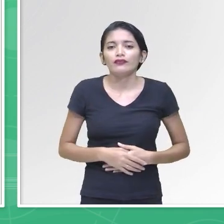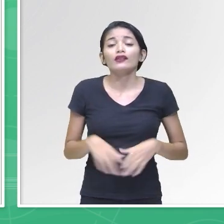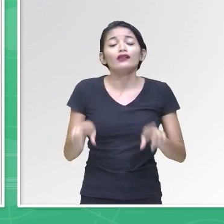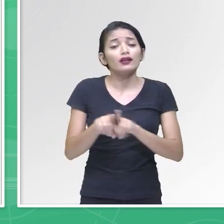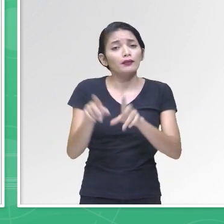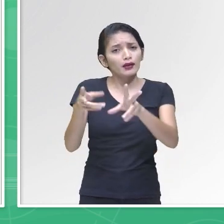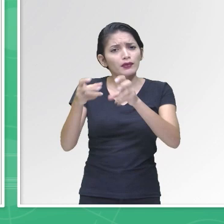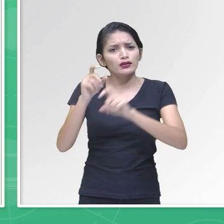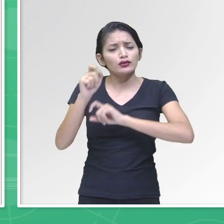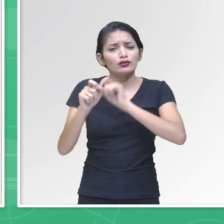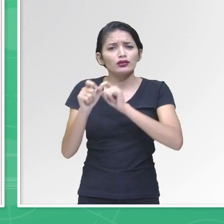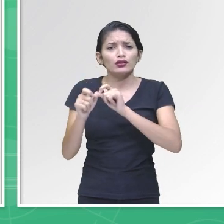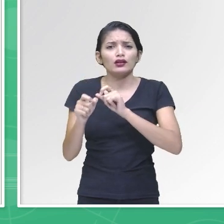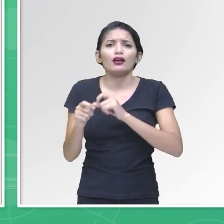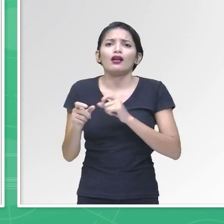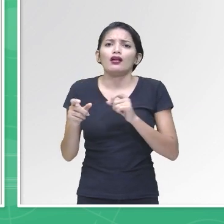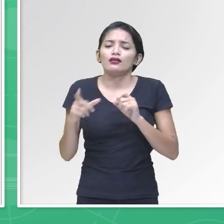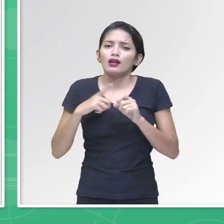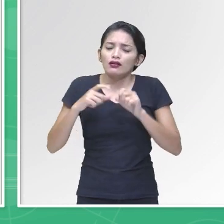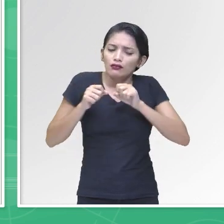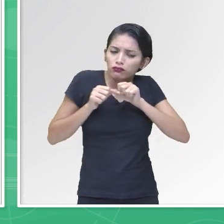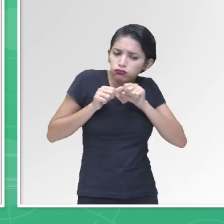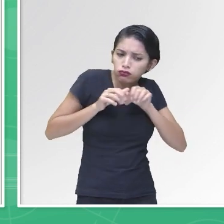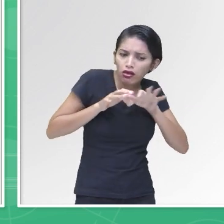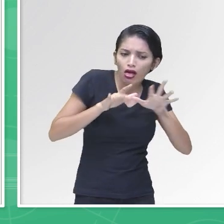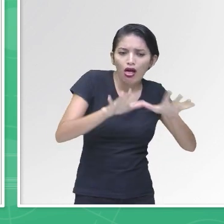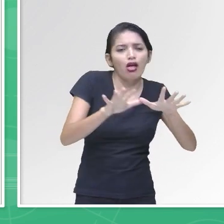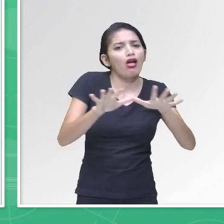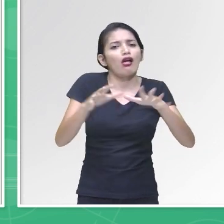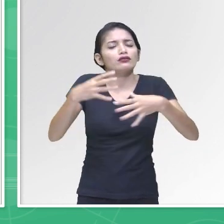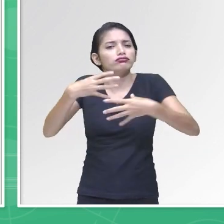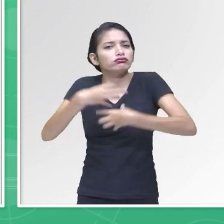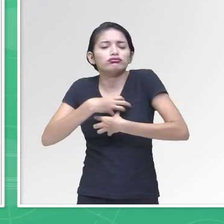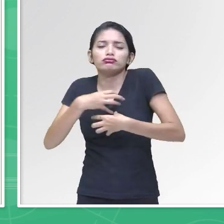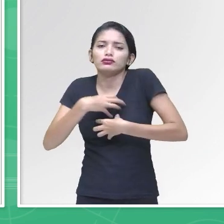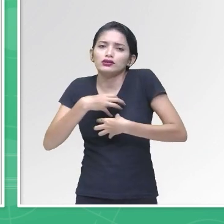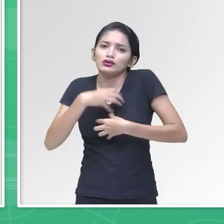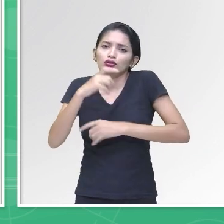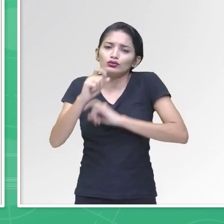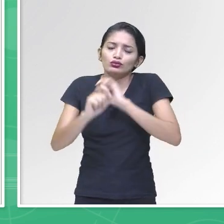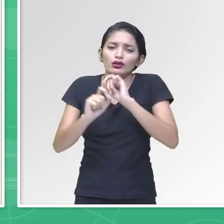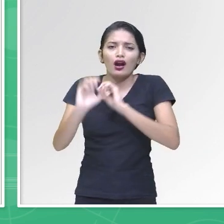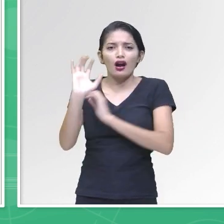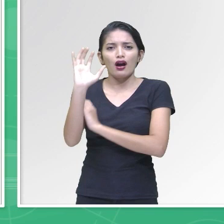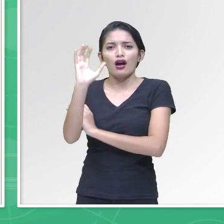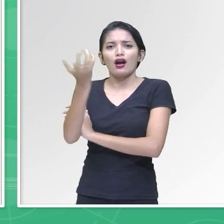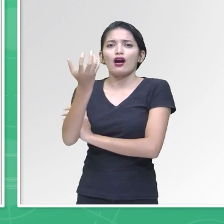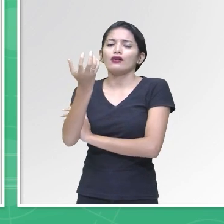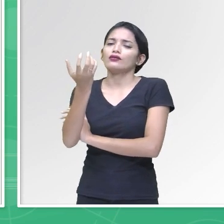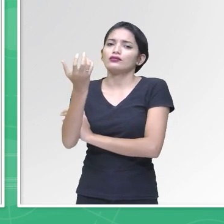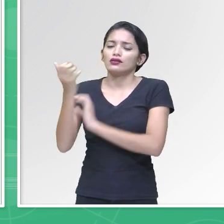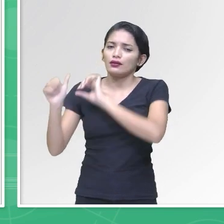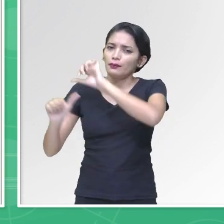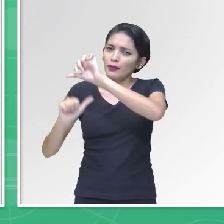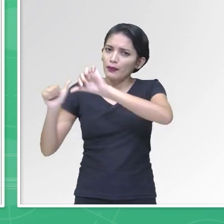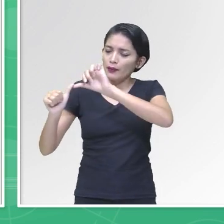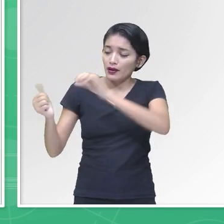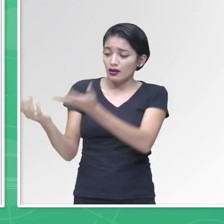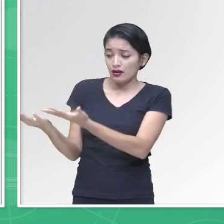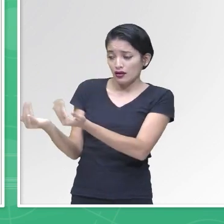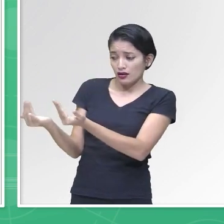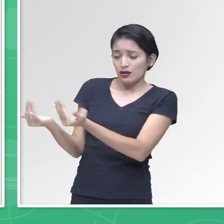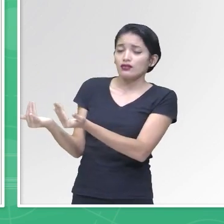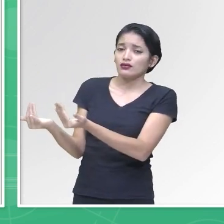também que há uma multiplicidade de situações em que ocorre essa transição da